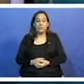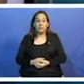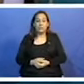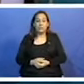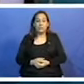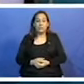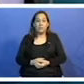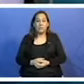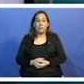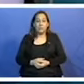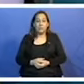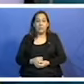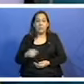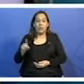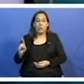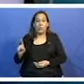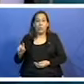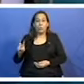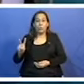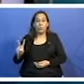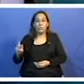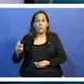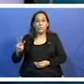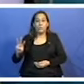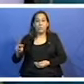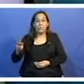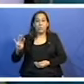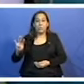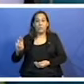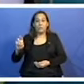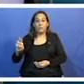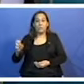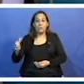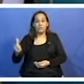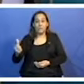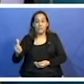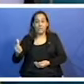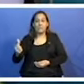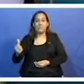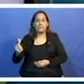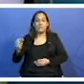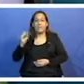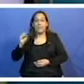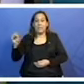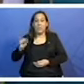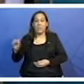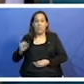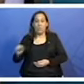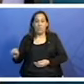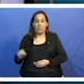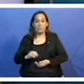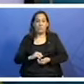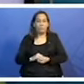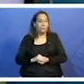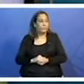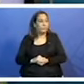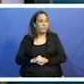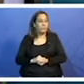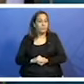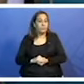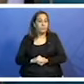estrofe aqui, ó. Cordel é literatura, dá prazer a gente ler. Crianças, vamos brincar de inteligência